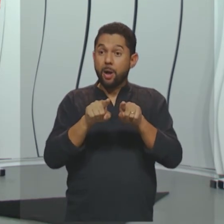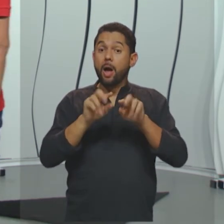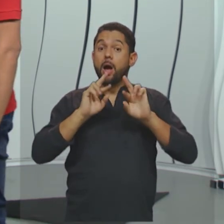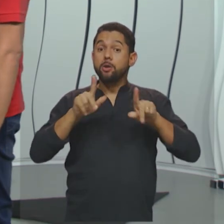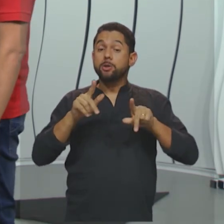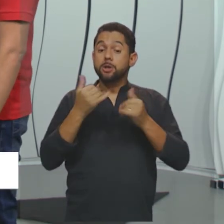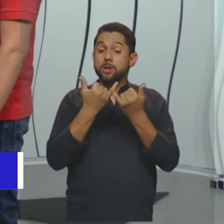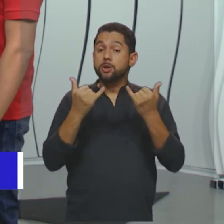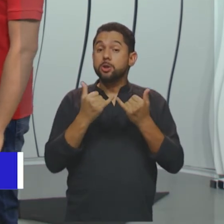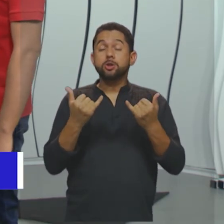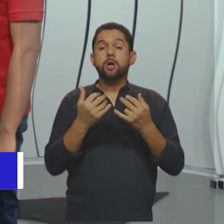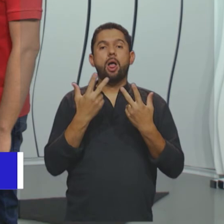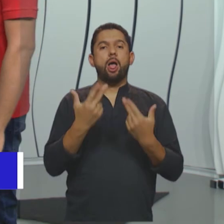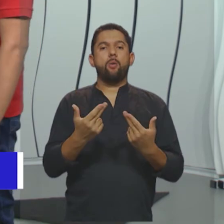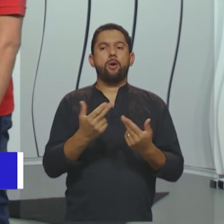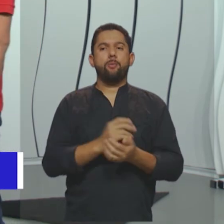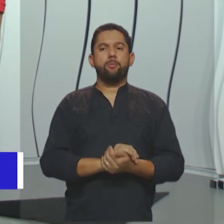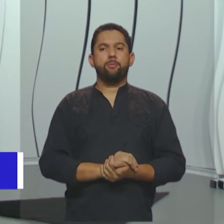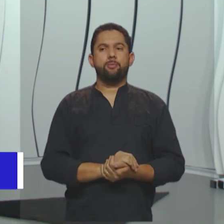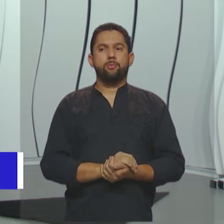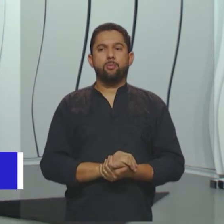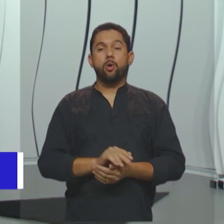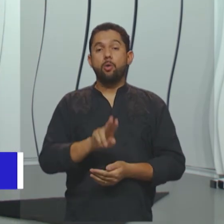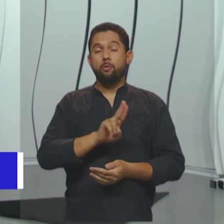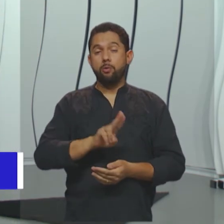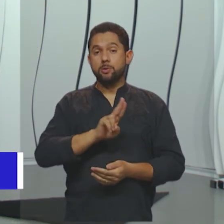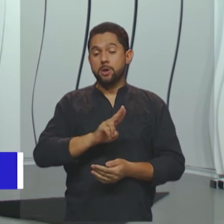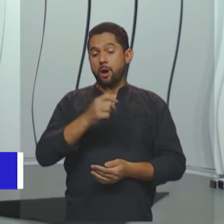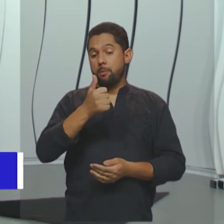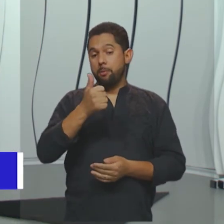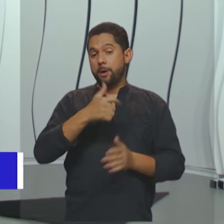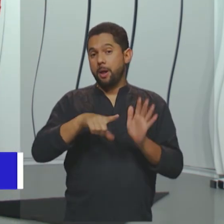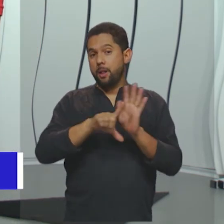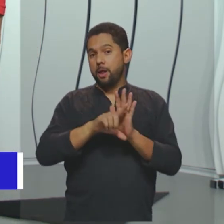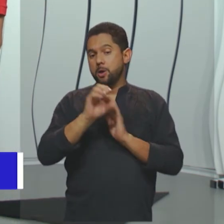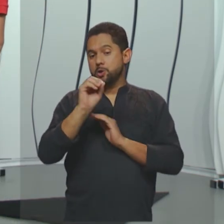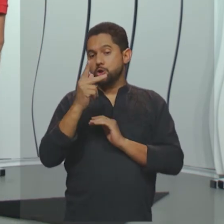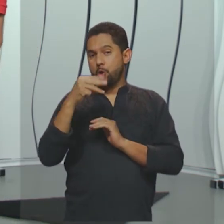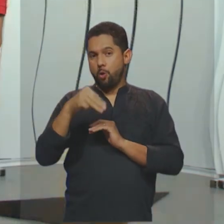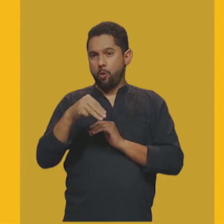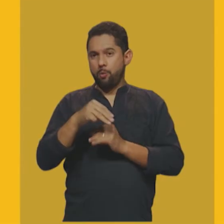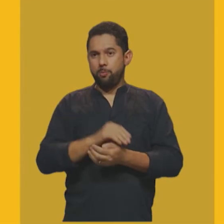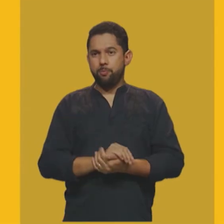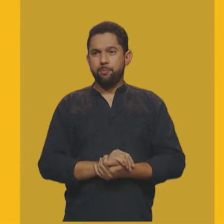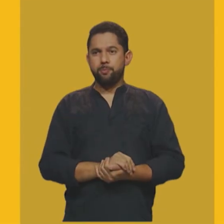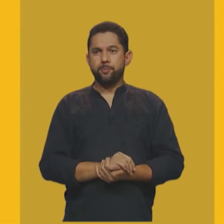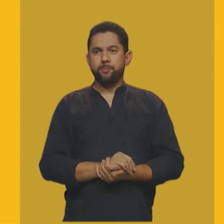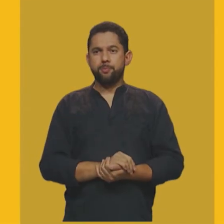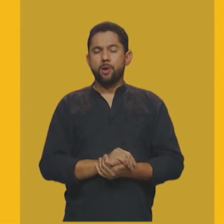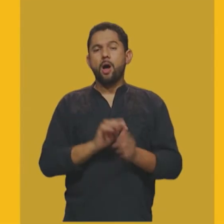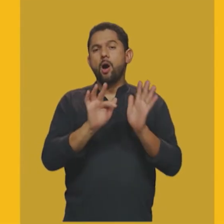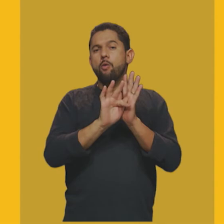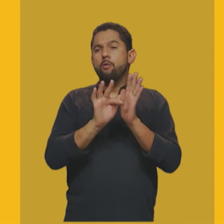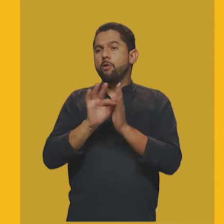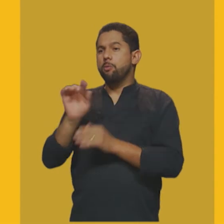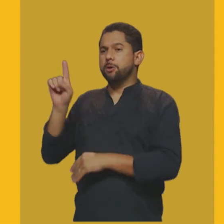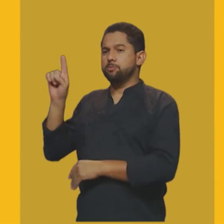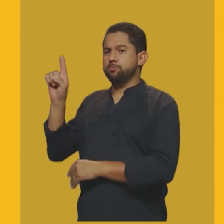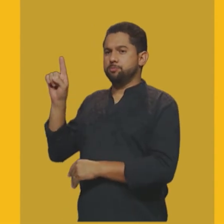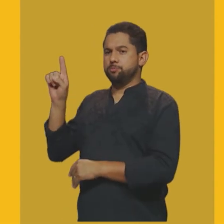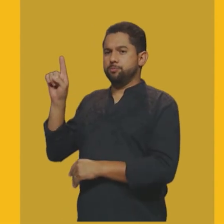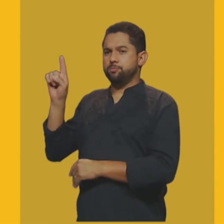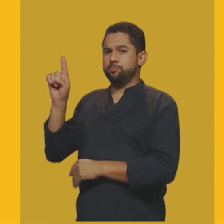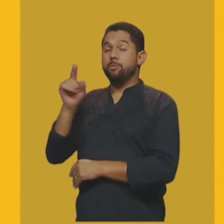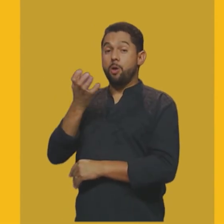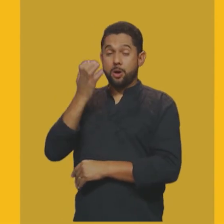mesma. Vou aplicar, então, a primeira lei de Ohm, V igual a R vezes I. Como eu quero saber o valor da corrente,